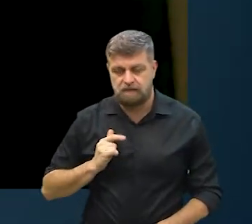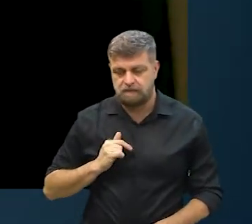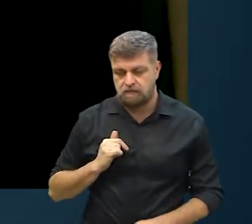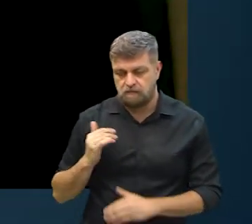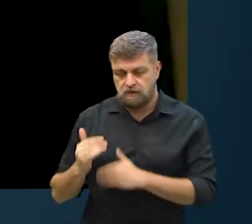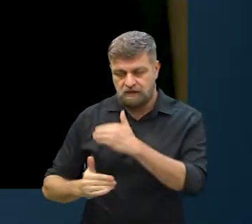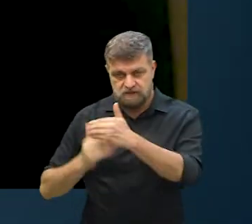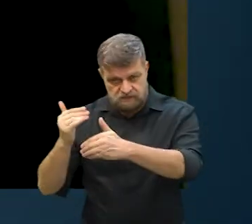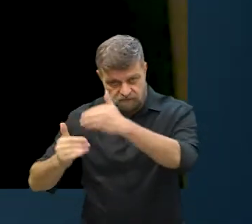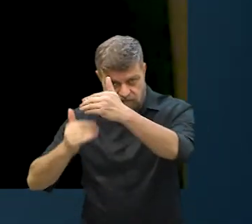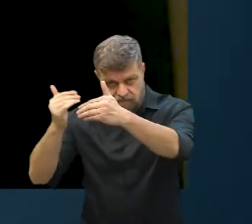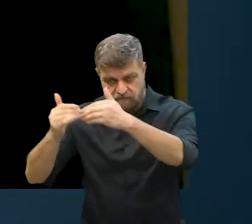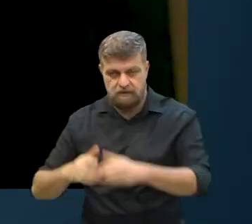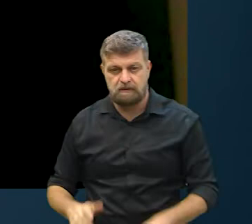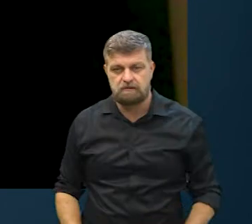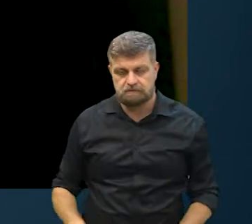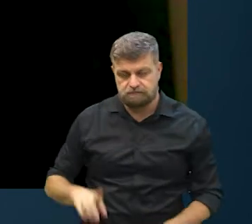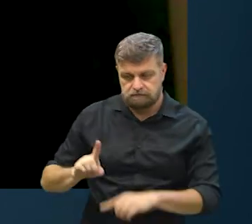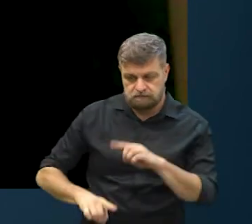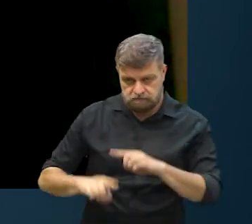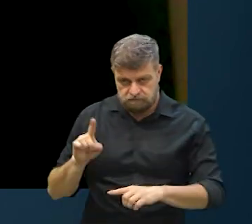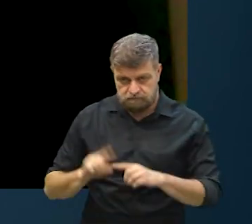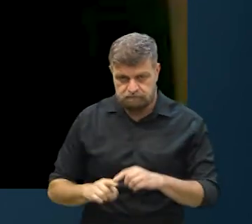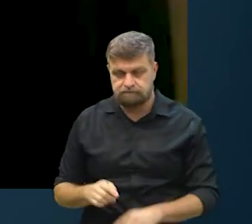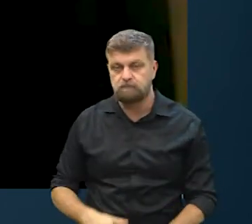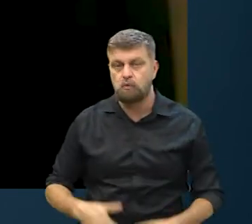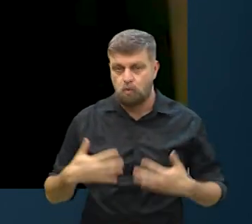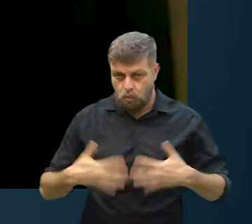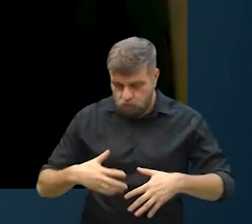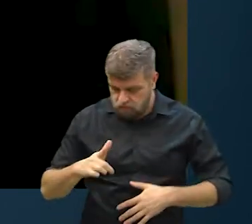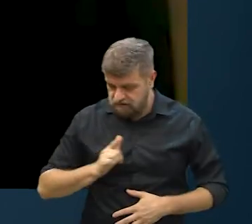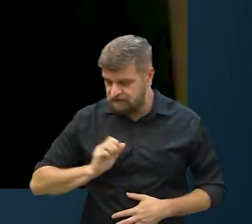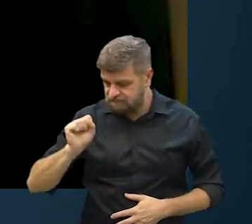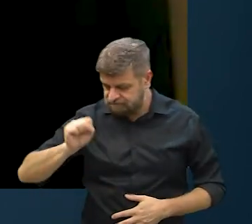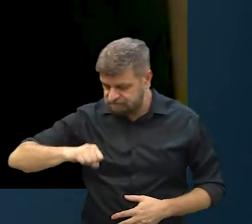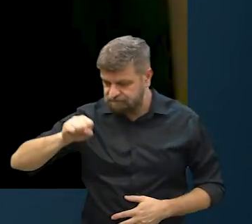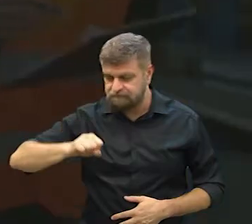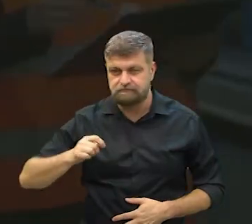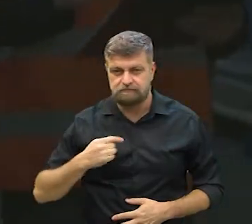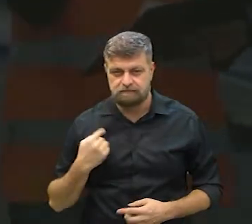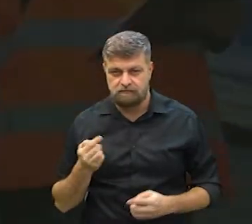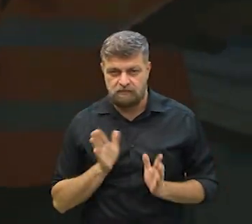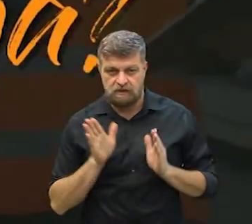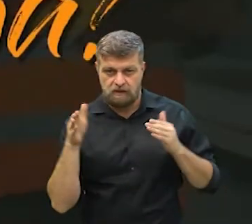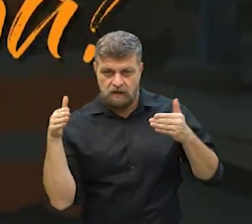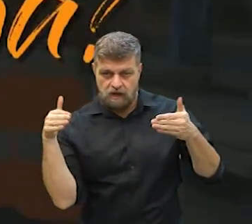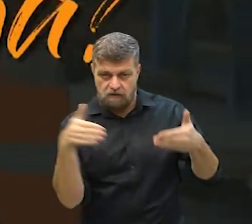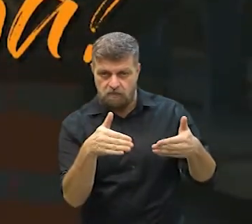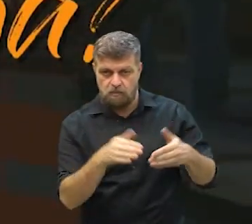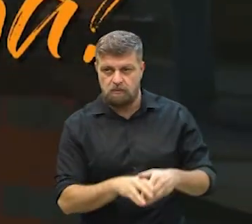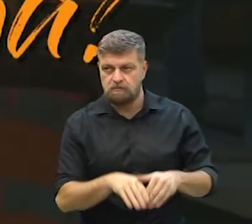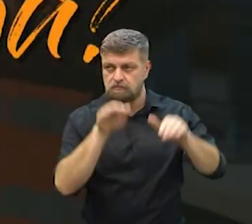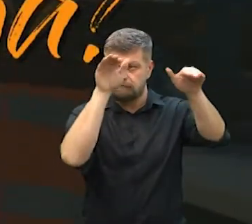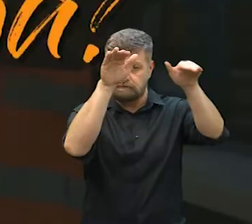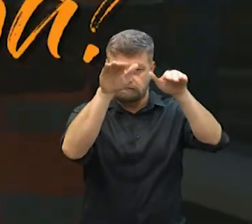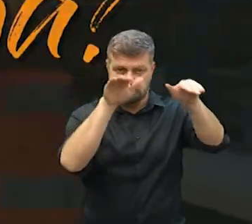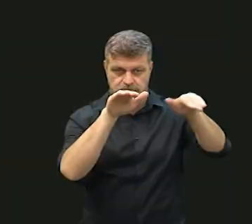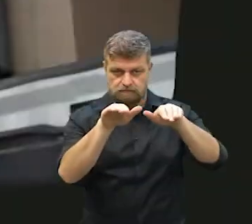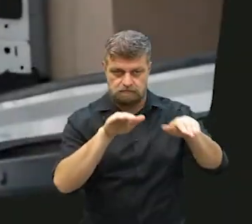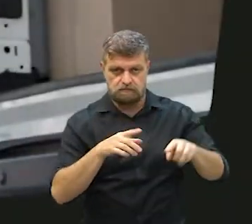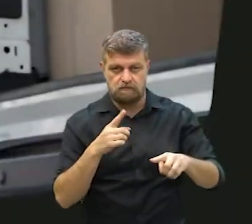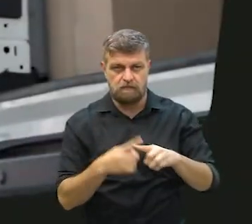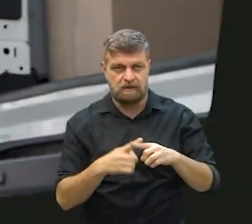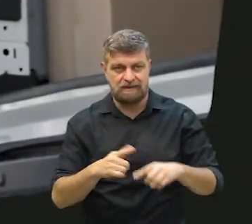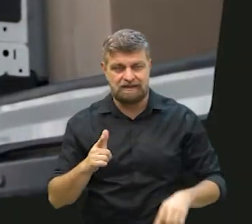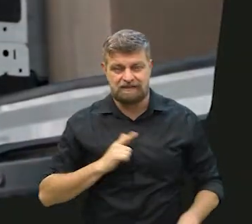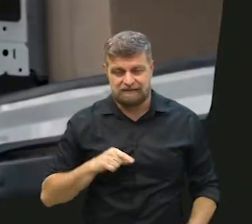de desenvolvimento de produto e crescimento bastante robusto, né? A gente focou no universo logístico porque era